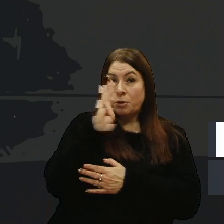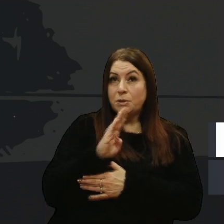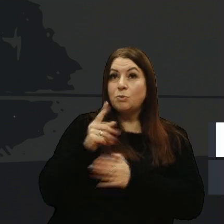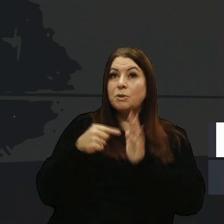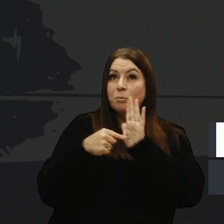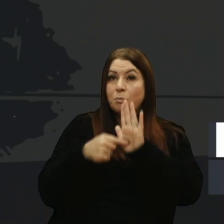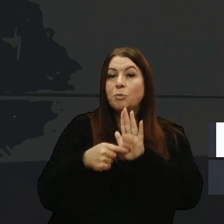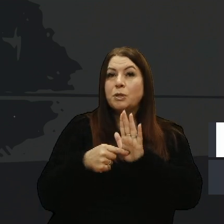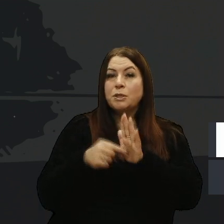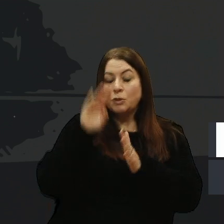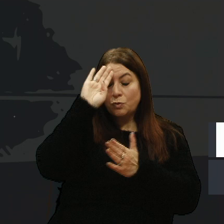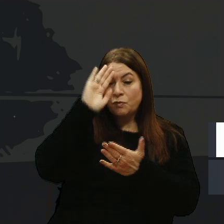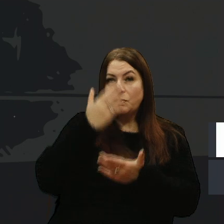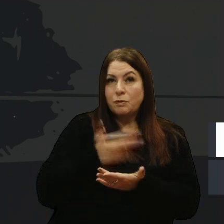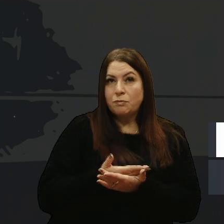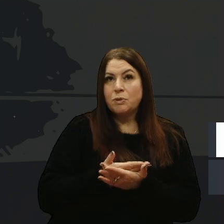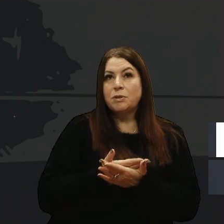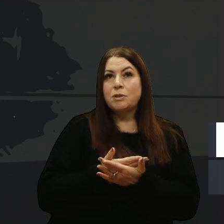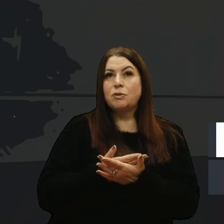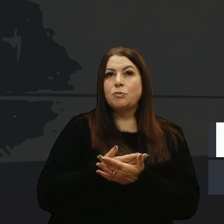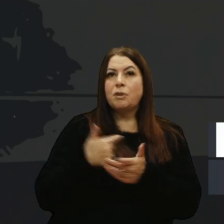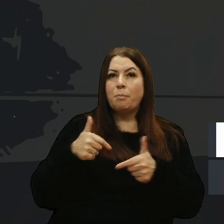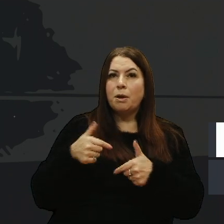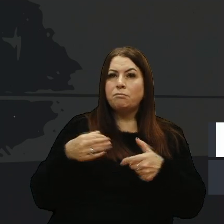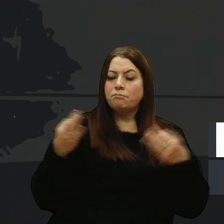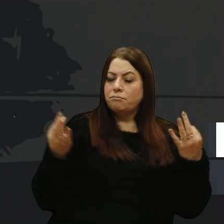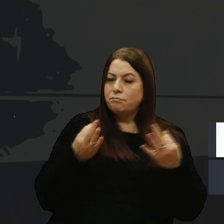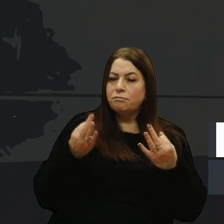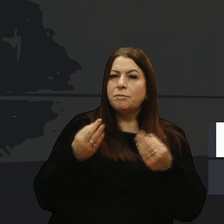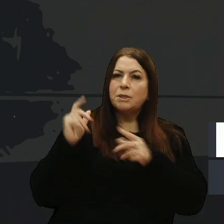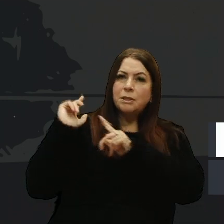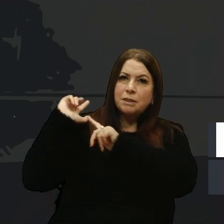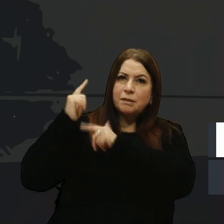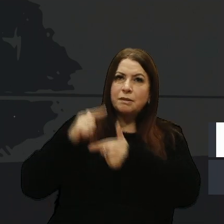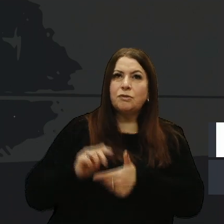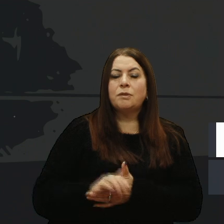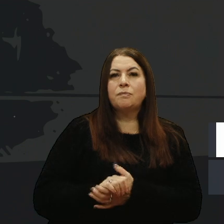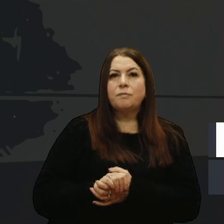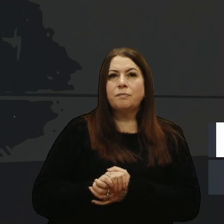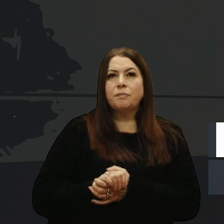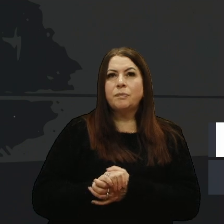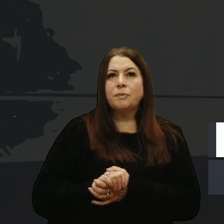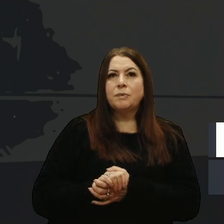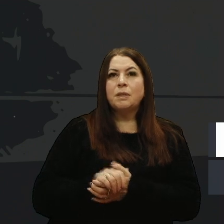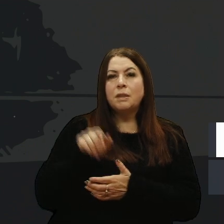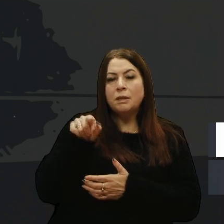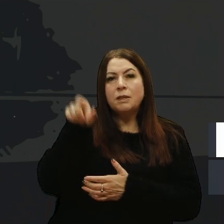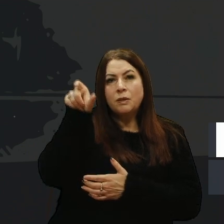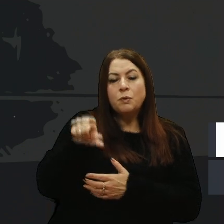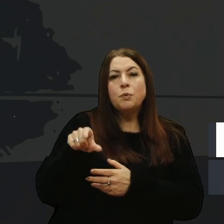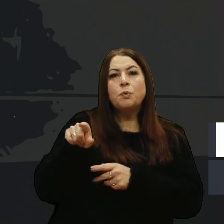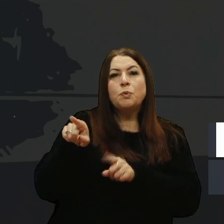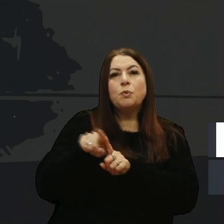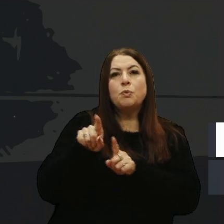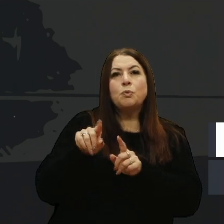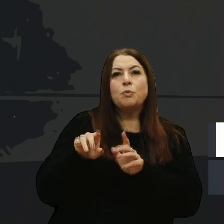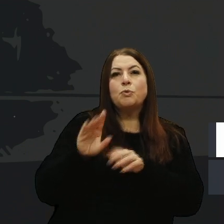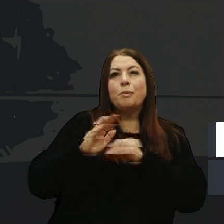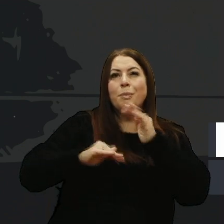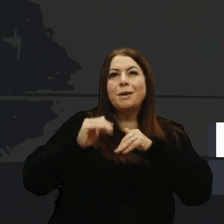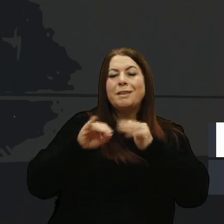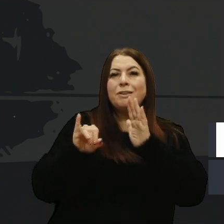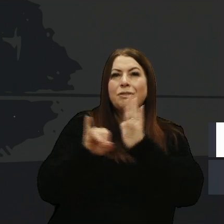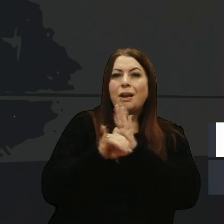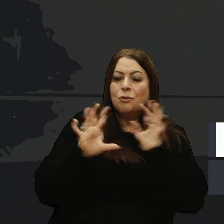também de confiabilidade, de excelência e de tradição. Milton Hesler construiu uma identidade